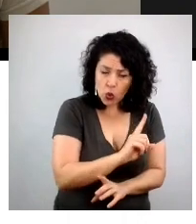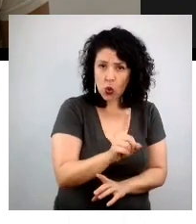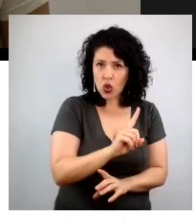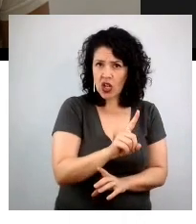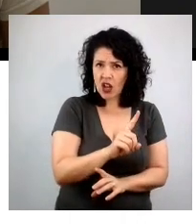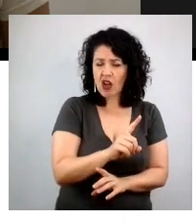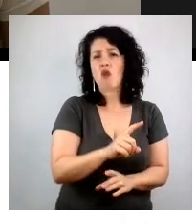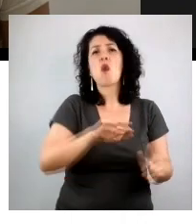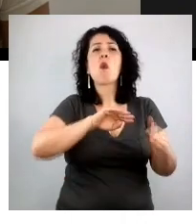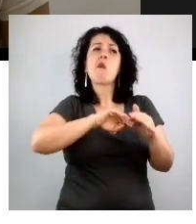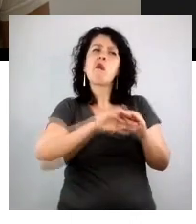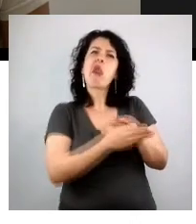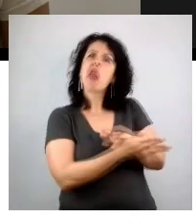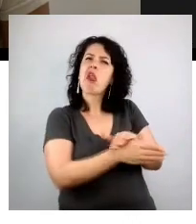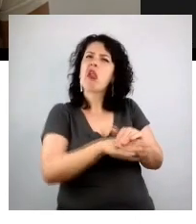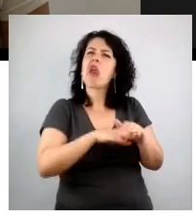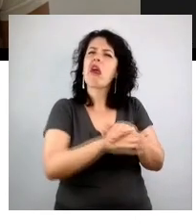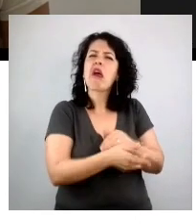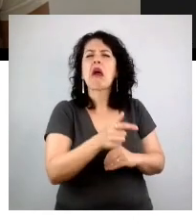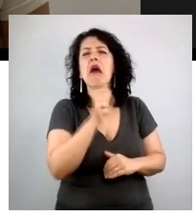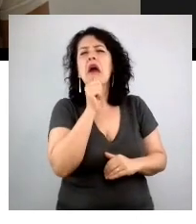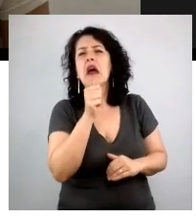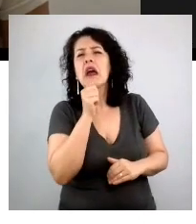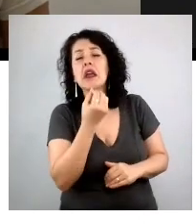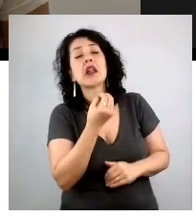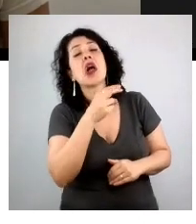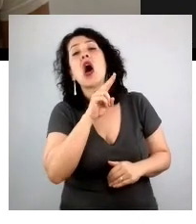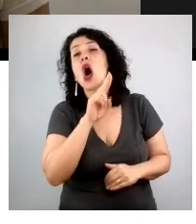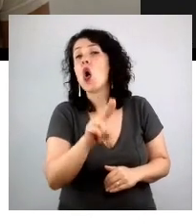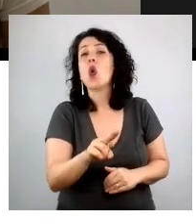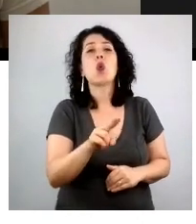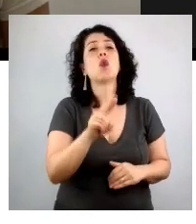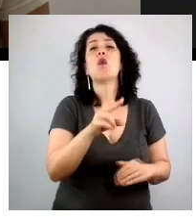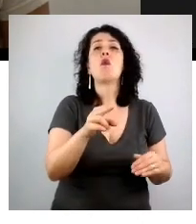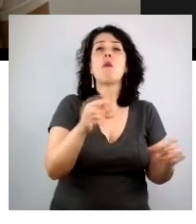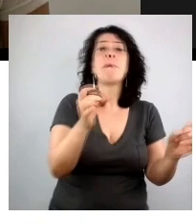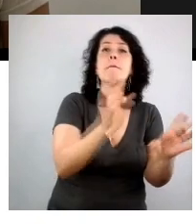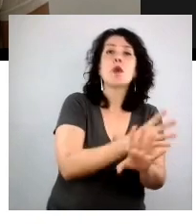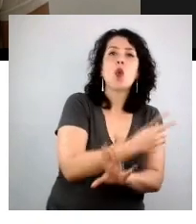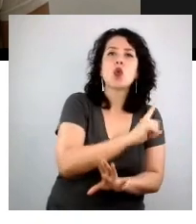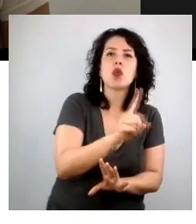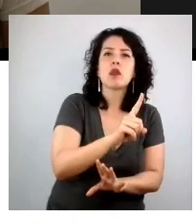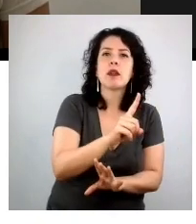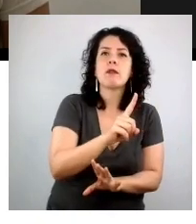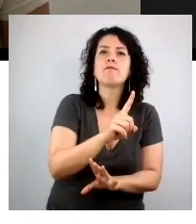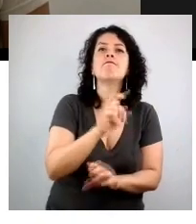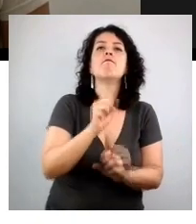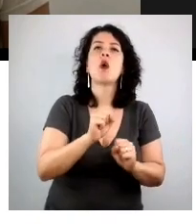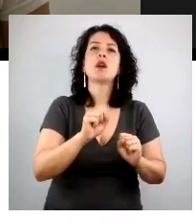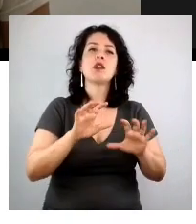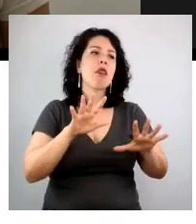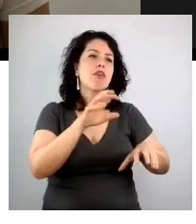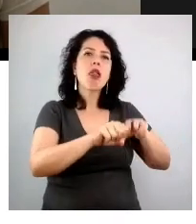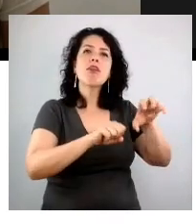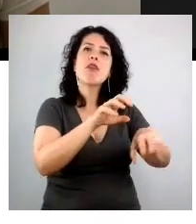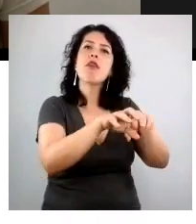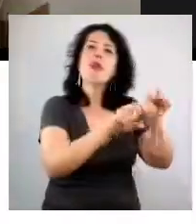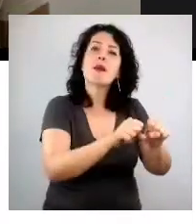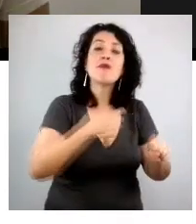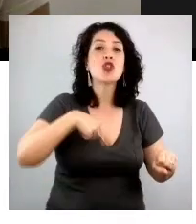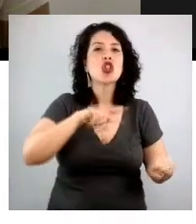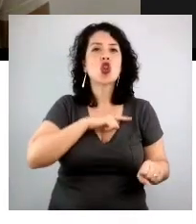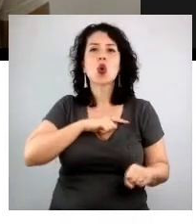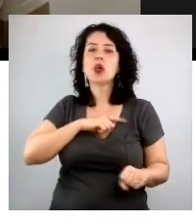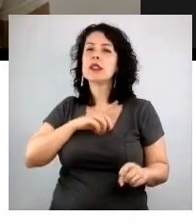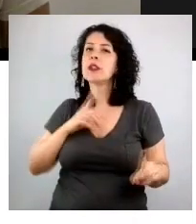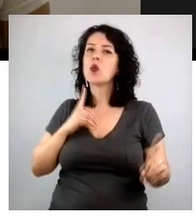estava desenhado para ser parte da sua trajetória. As melhores coisas e mais incríveis pessoas a gente conhece quando a gente se